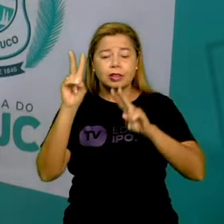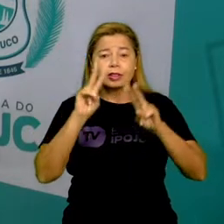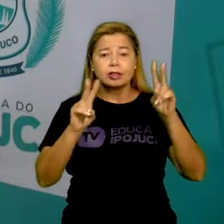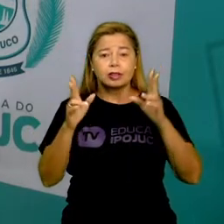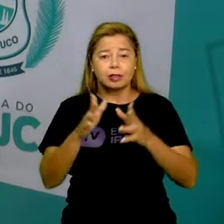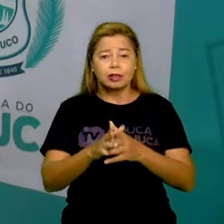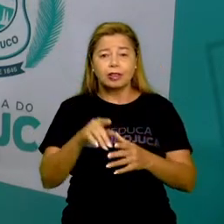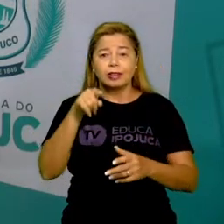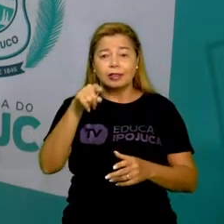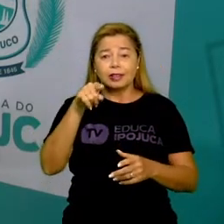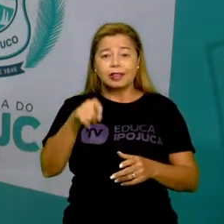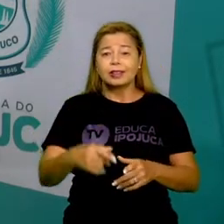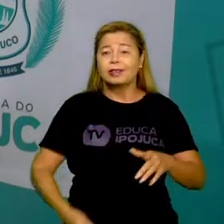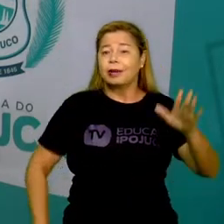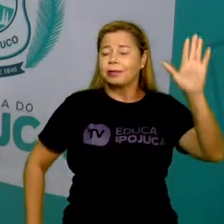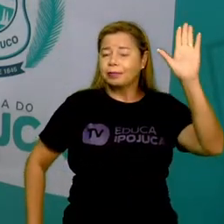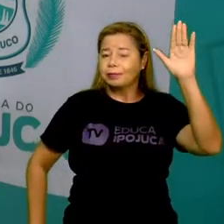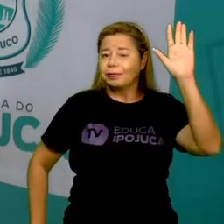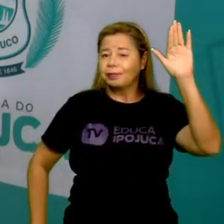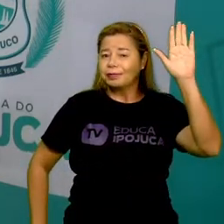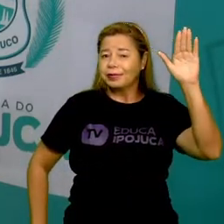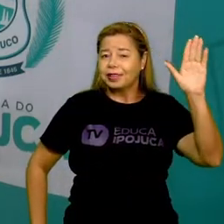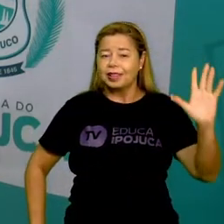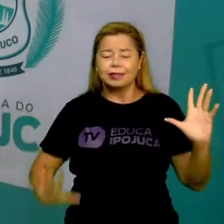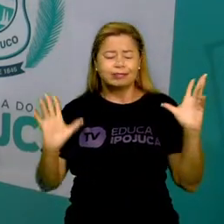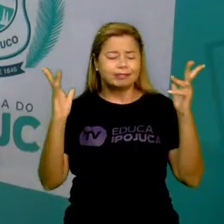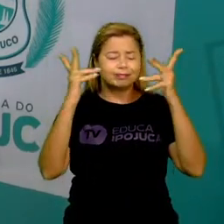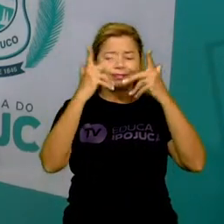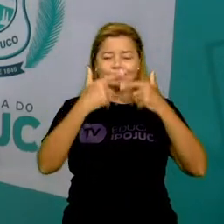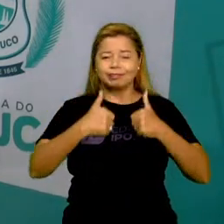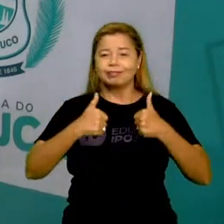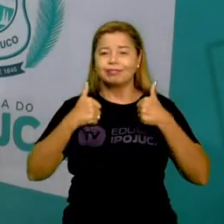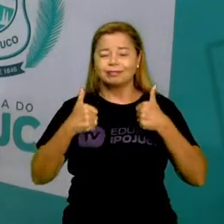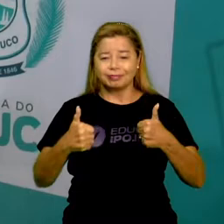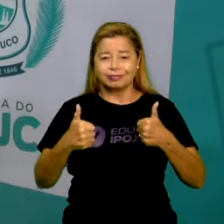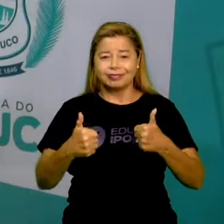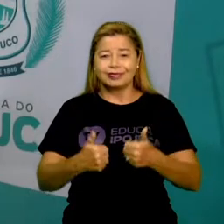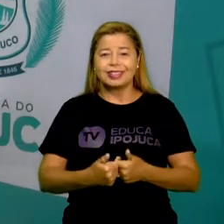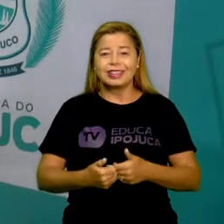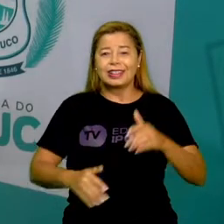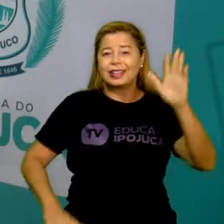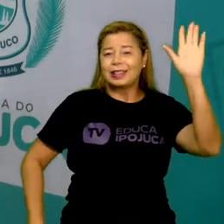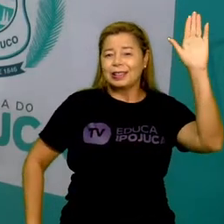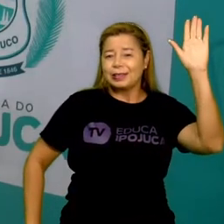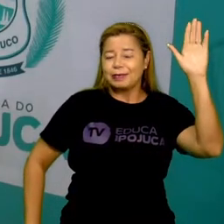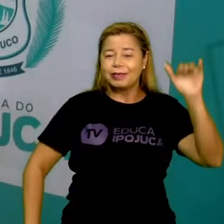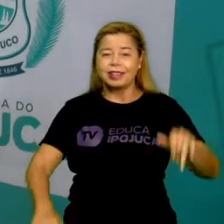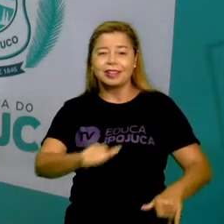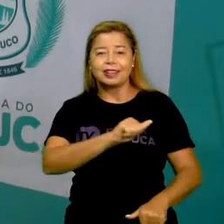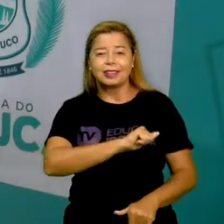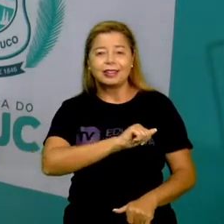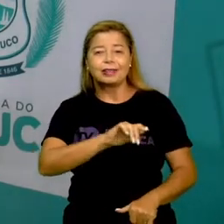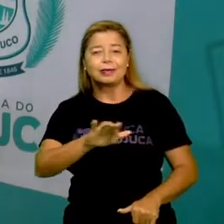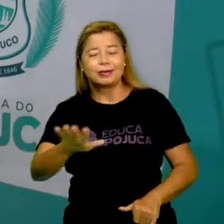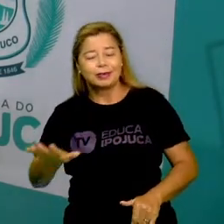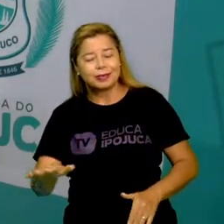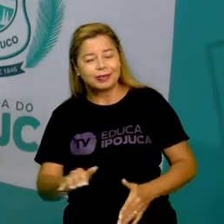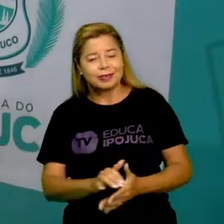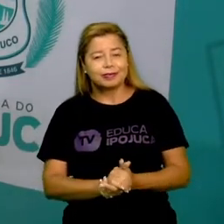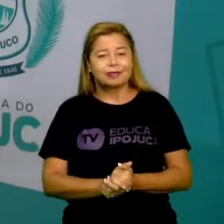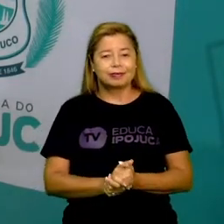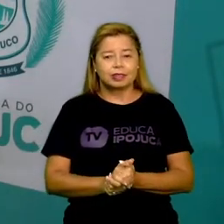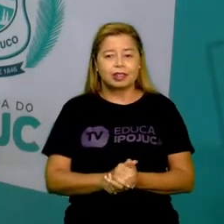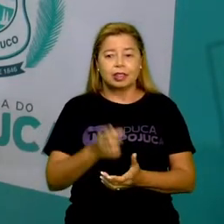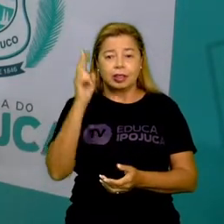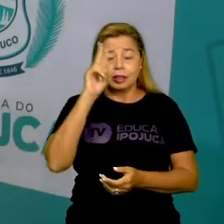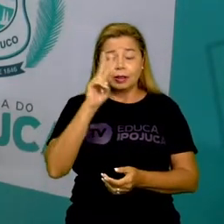o seu litoral, que é maravilhoso. O litoral Ipojucano, ele é muito rico. Olha só